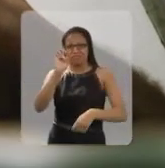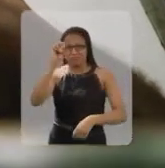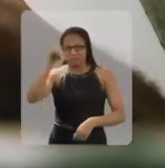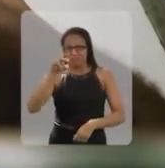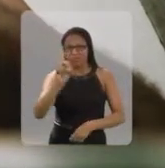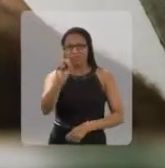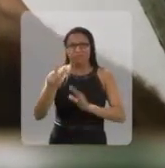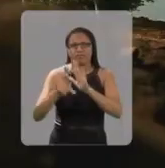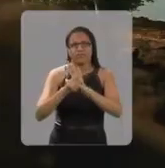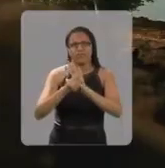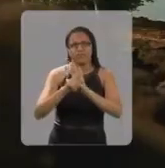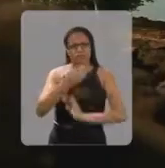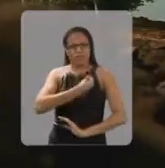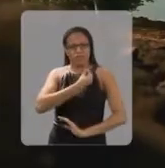digna.